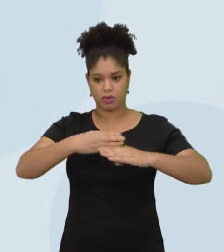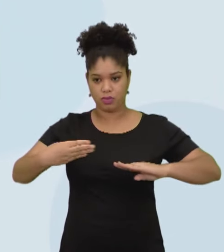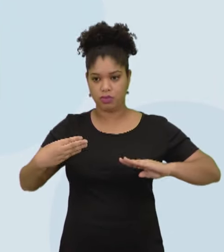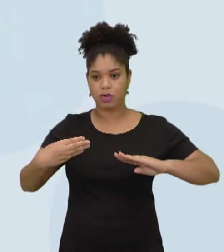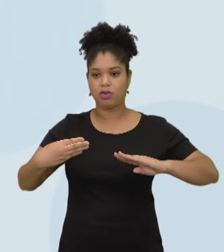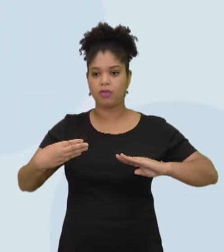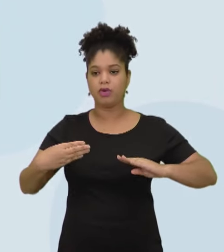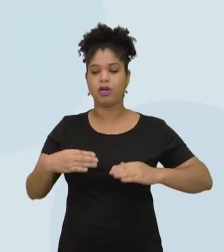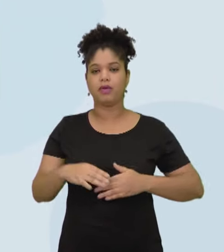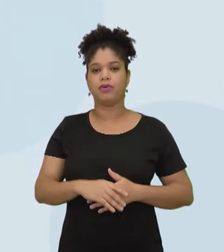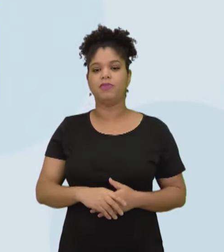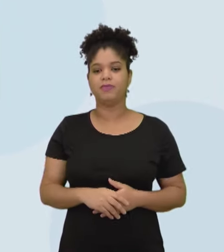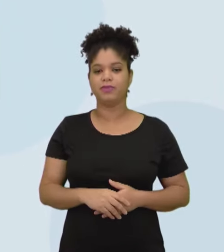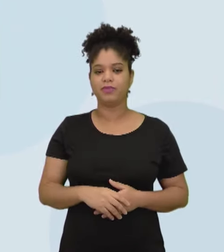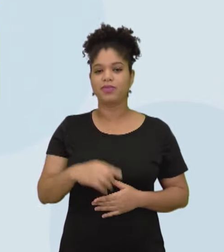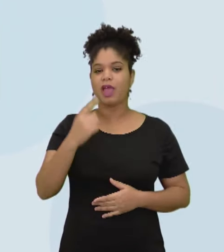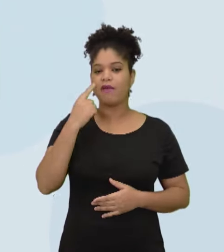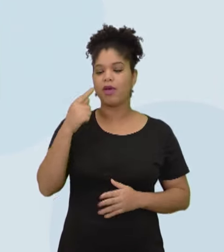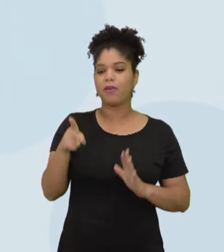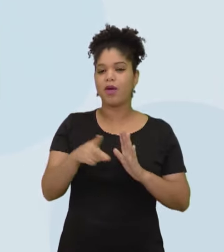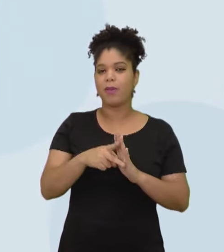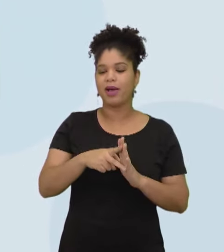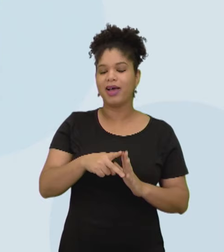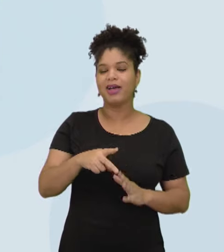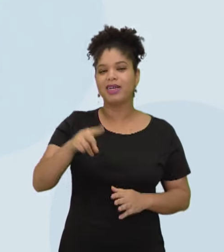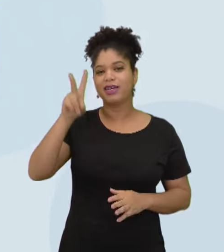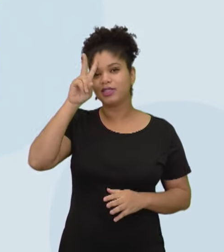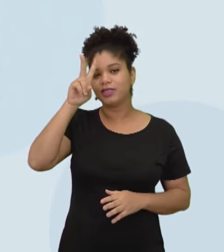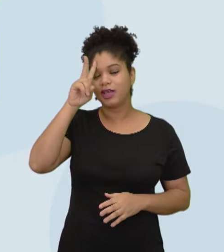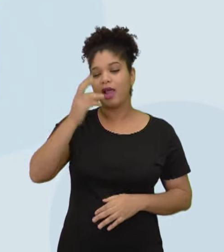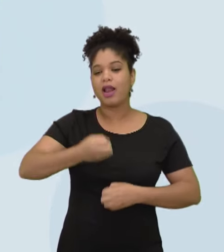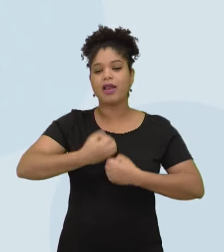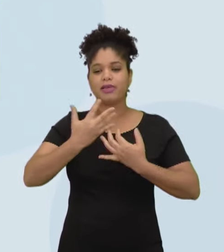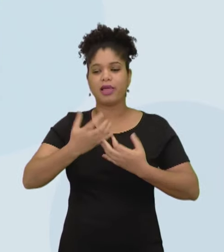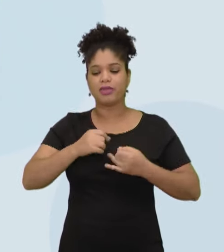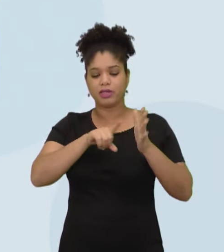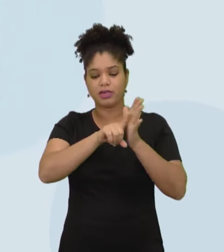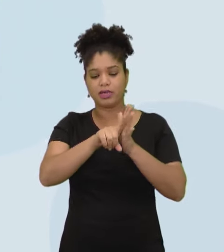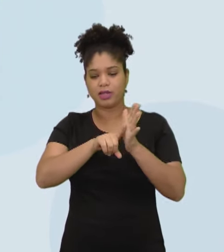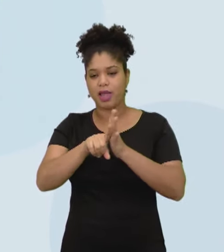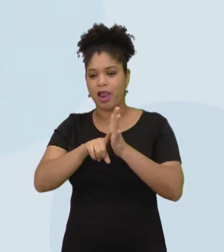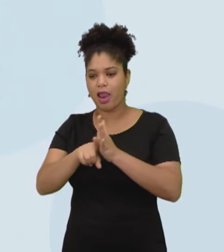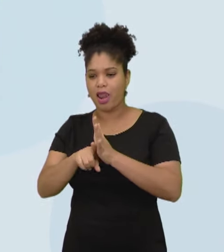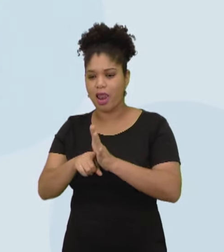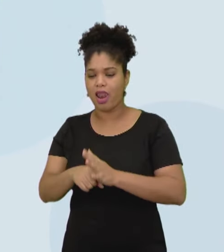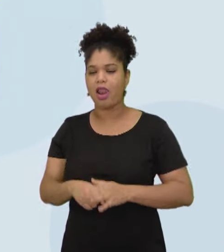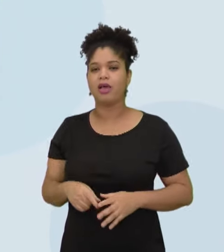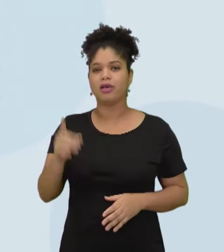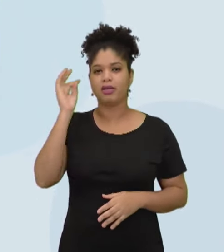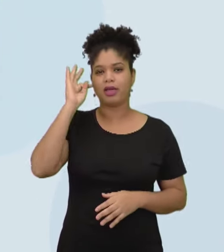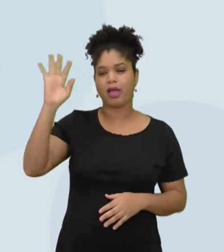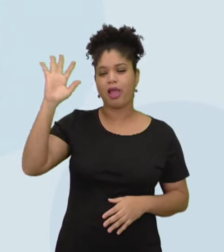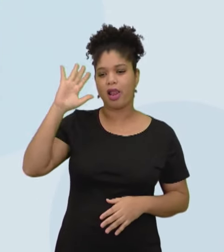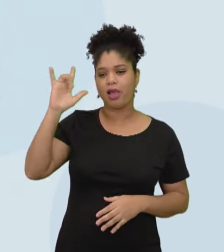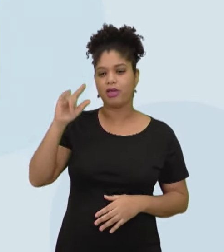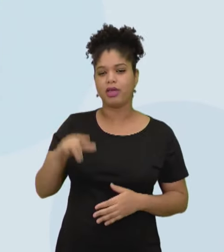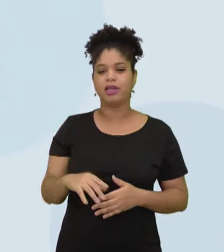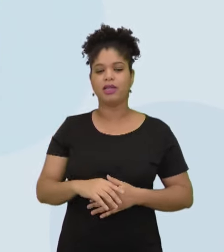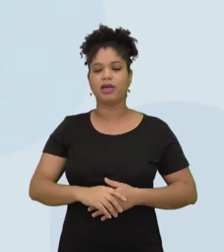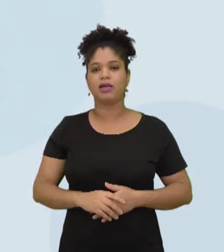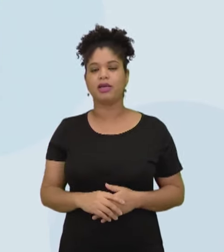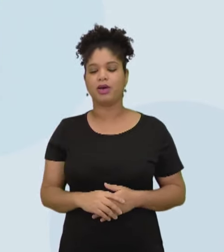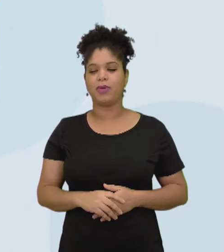Ele desenvolve teorias, colhe dados e analisa esses dados para confirmar ou refutar suas teorias, ou seja, exatamente o que o professor Alcides colocou aqui para a